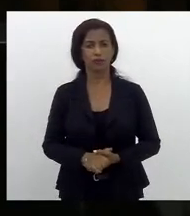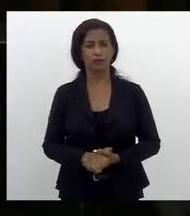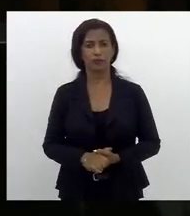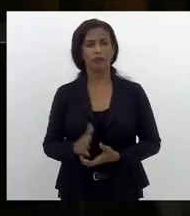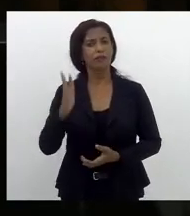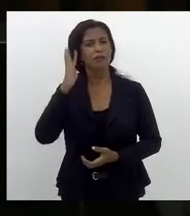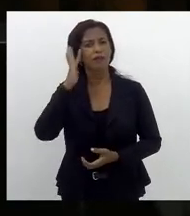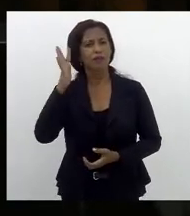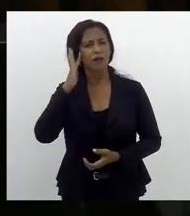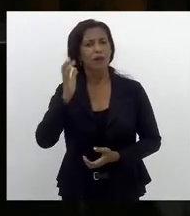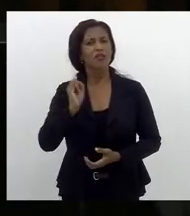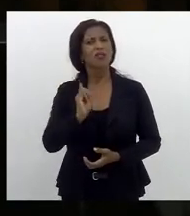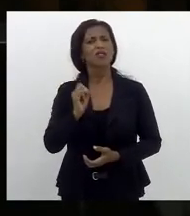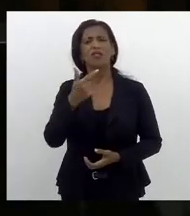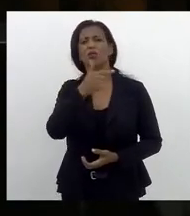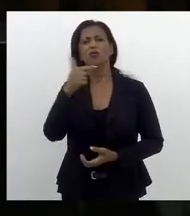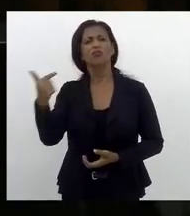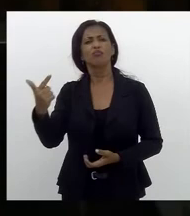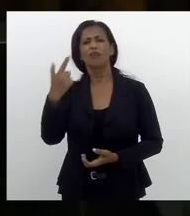Imagina se não fossem eles.